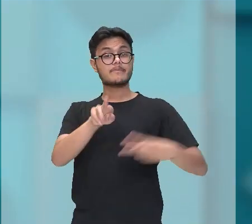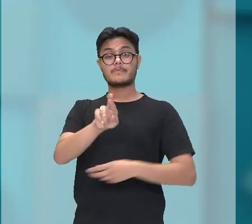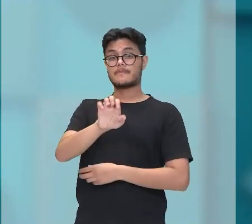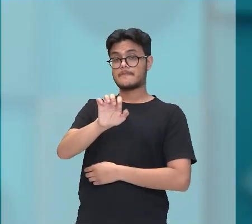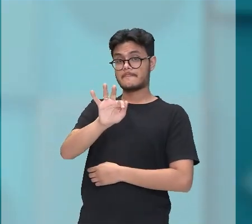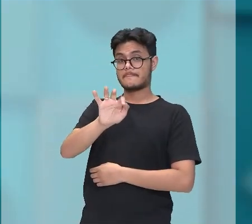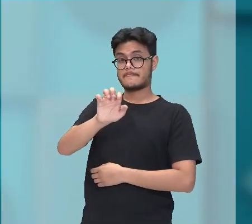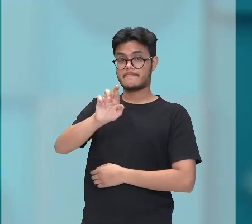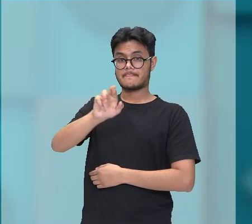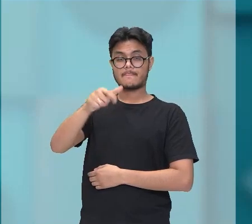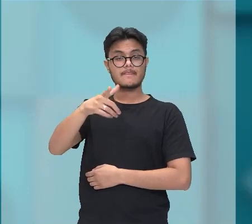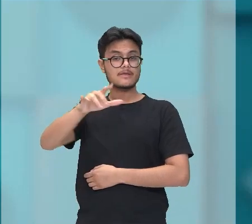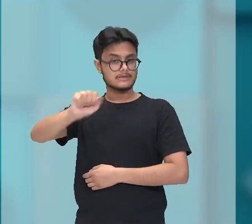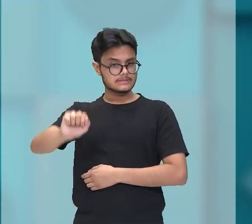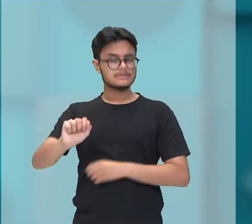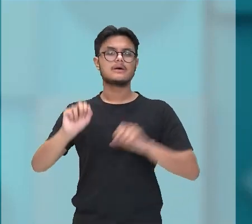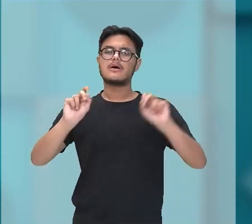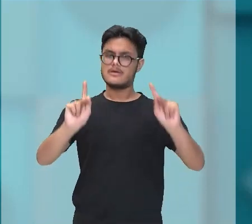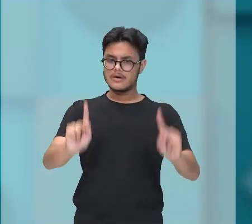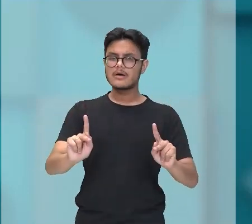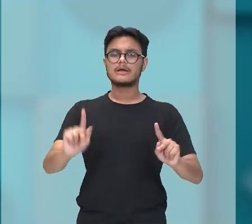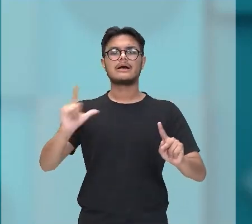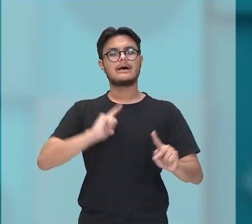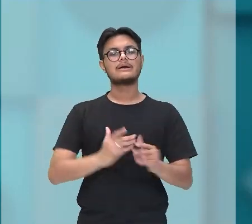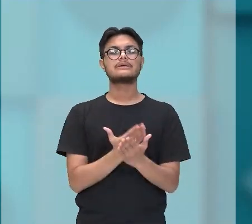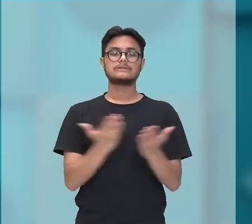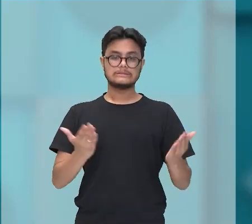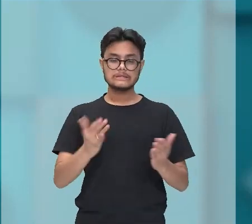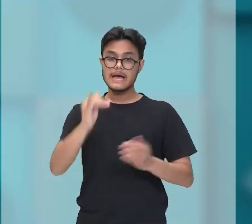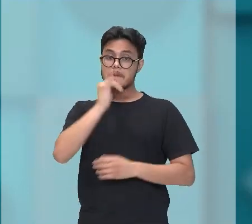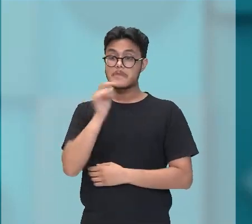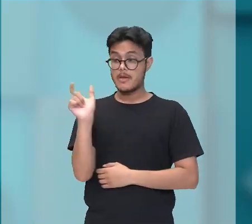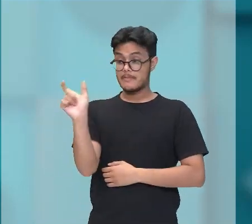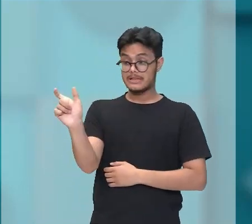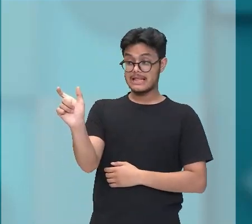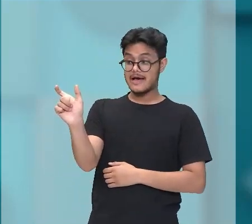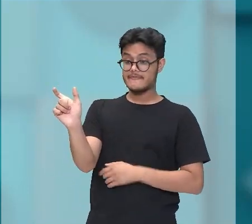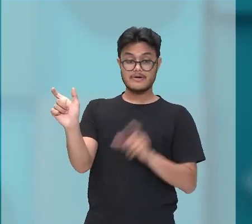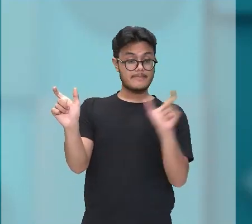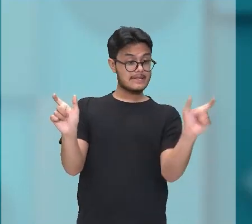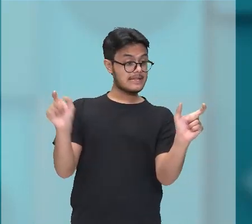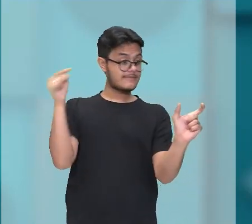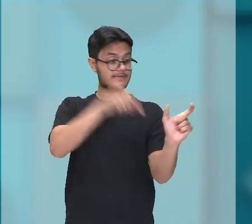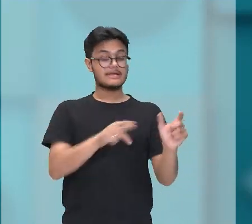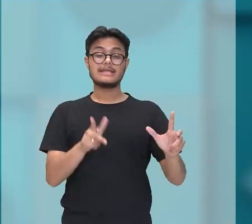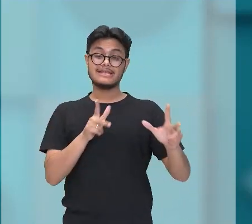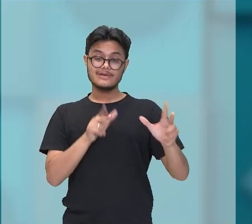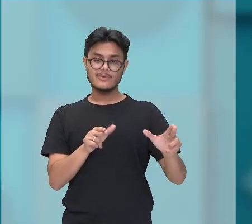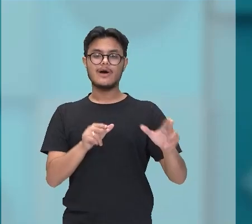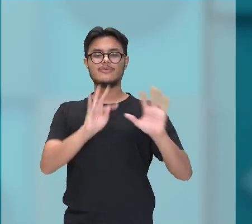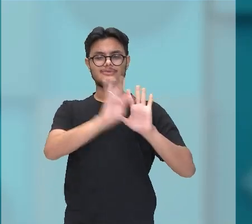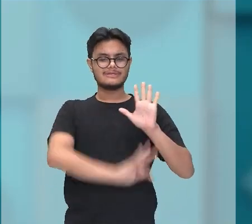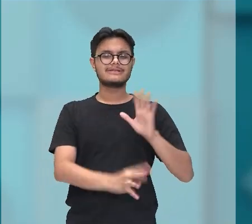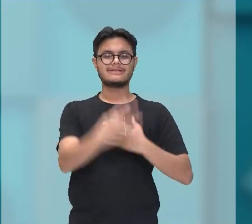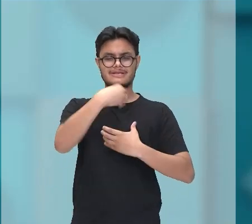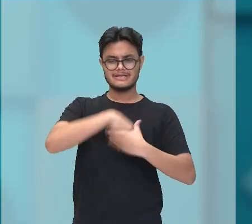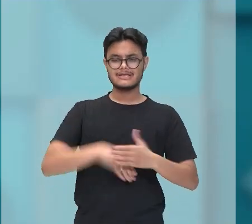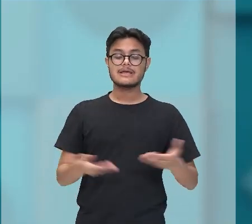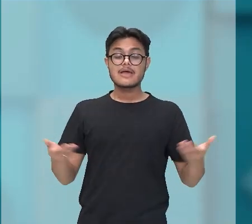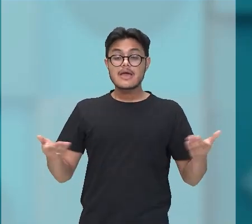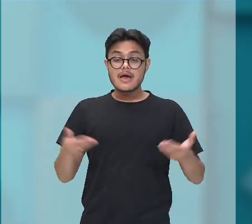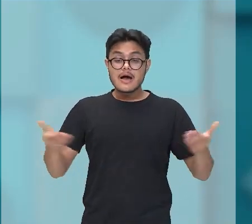é justamente quando um elemento faz referência a outro que está presente dentro do texto. Nós vamos, então,